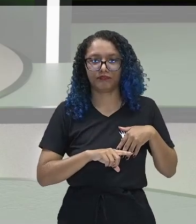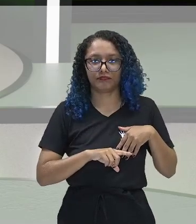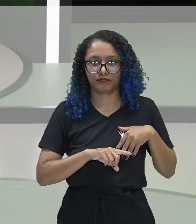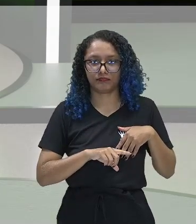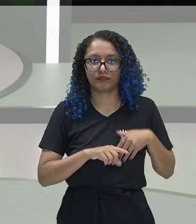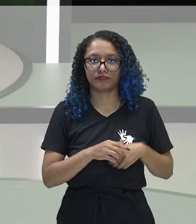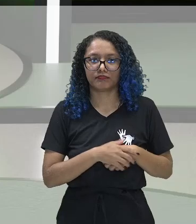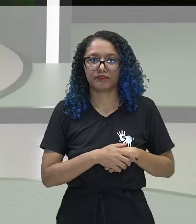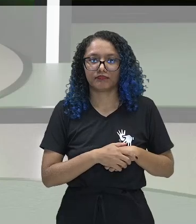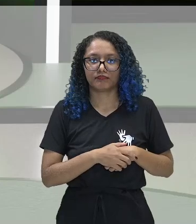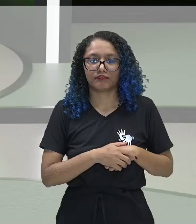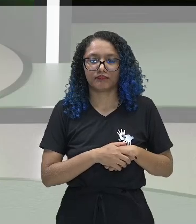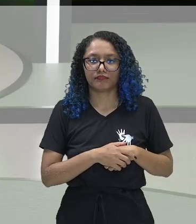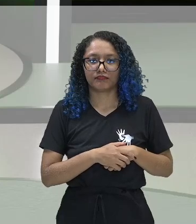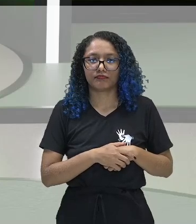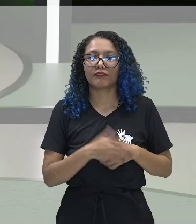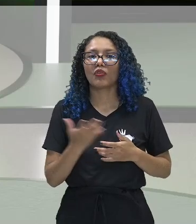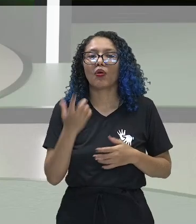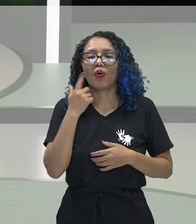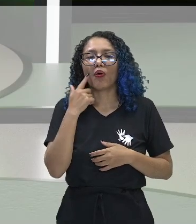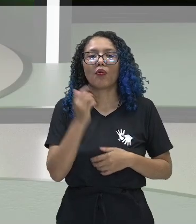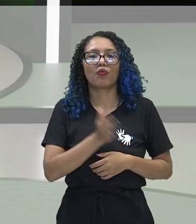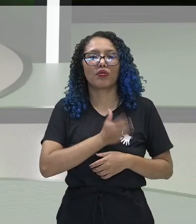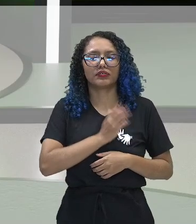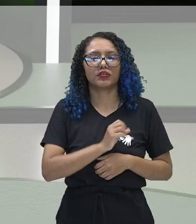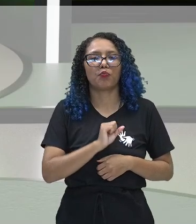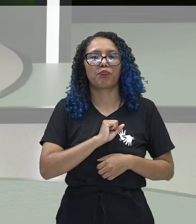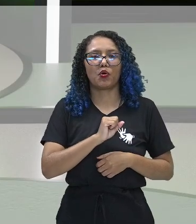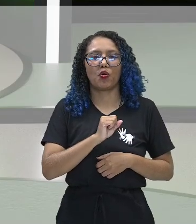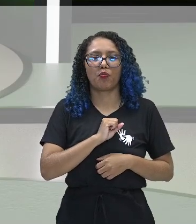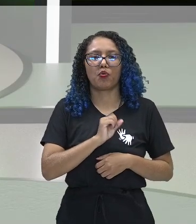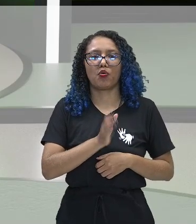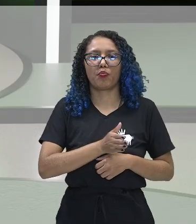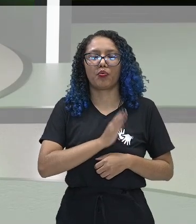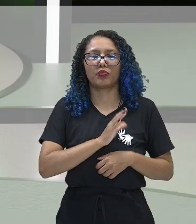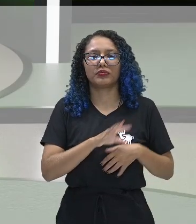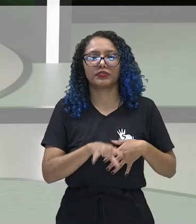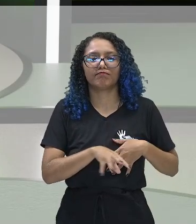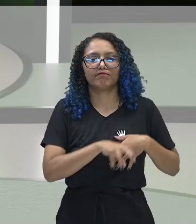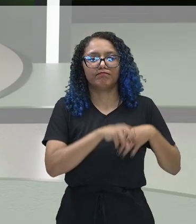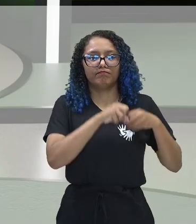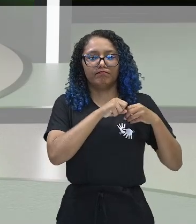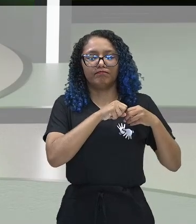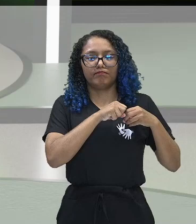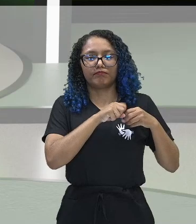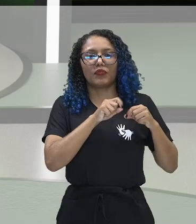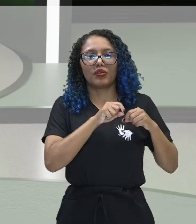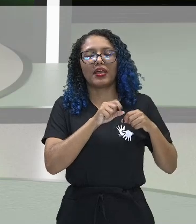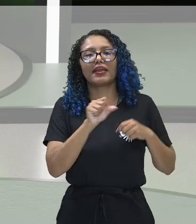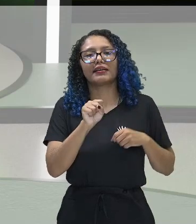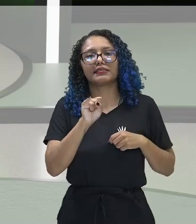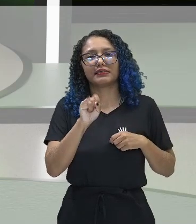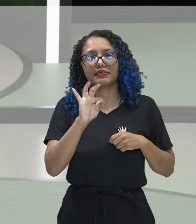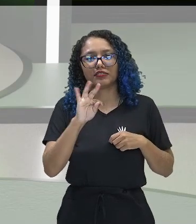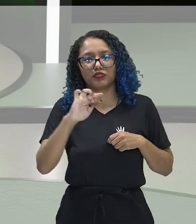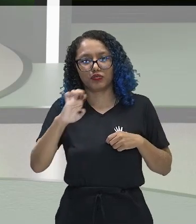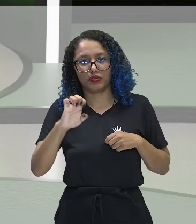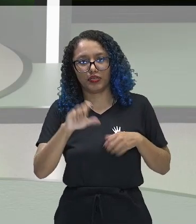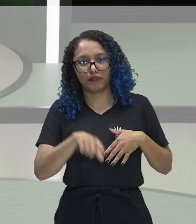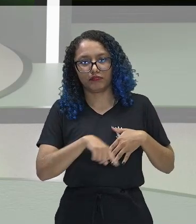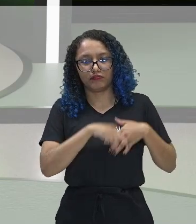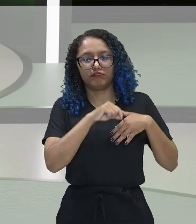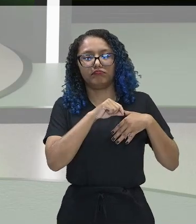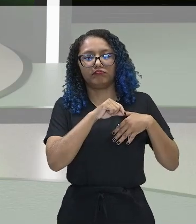nosso coração ele está batendo. Então, toda vez que ele contrai é sístole, quando ele relaxa, diástole. Só que isso é muito